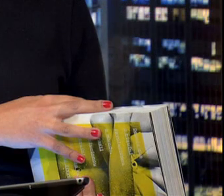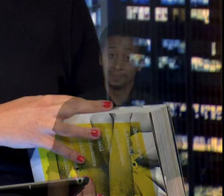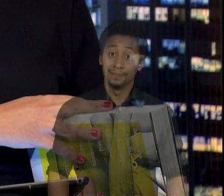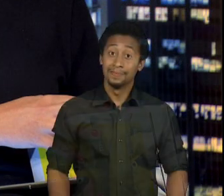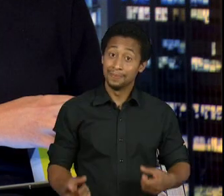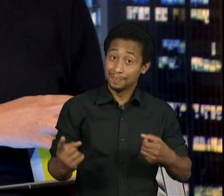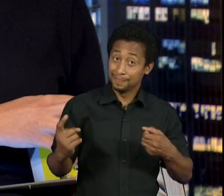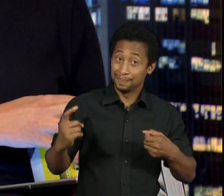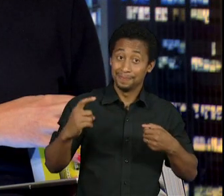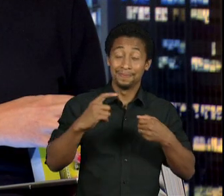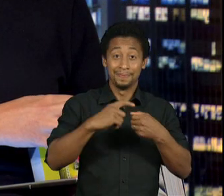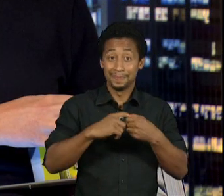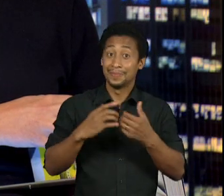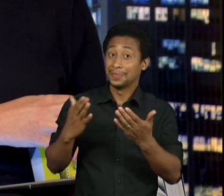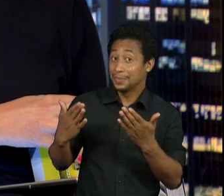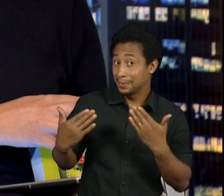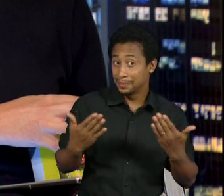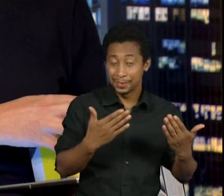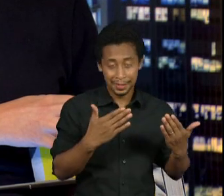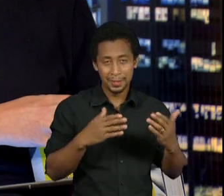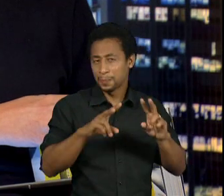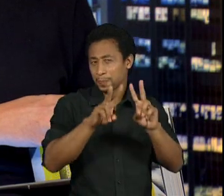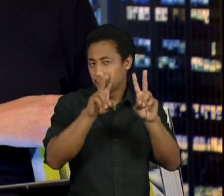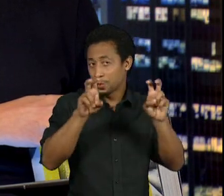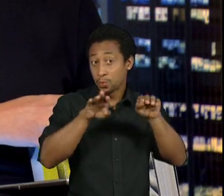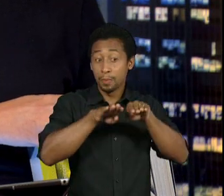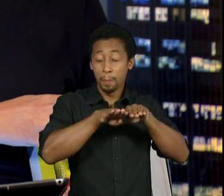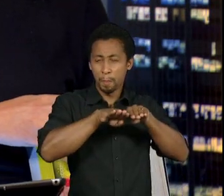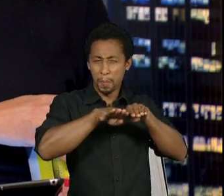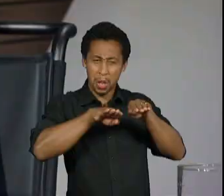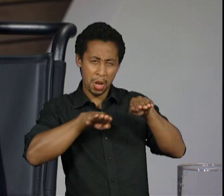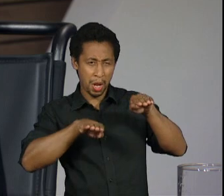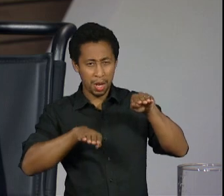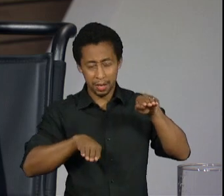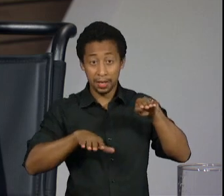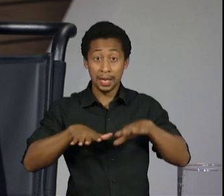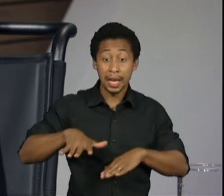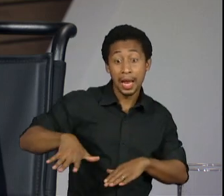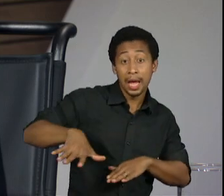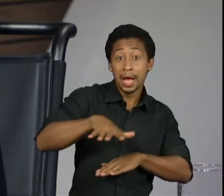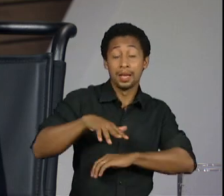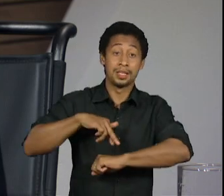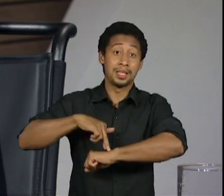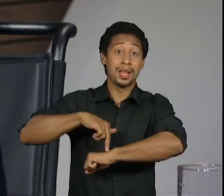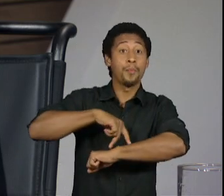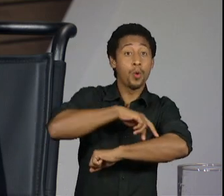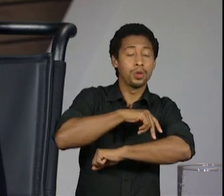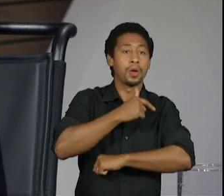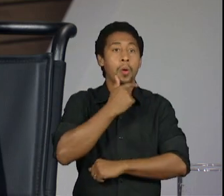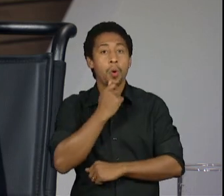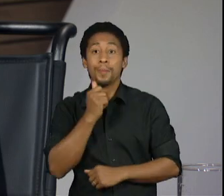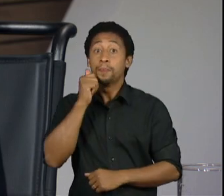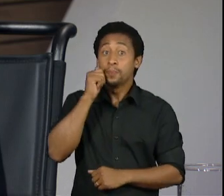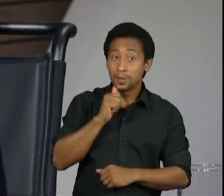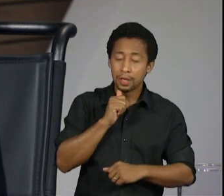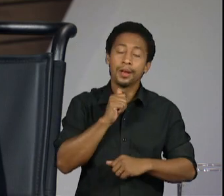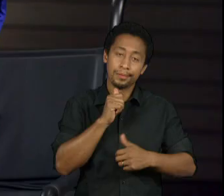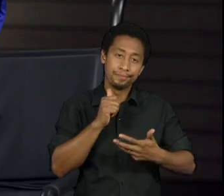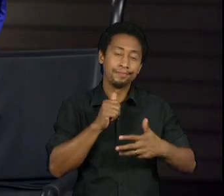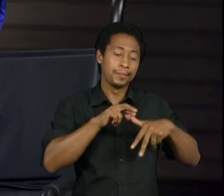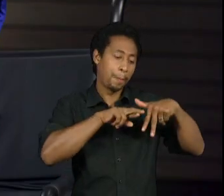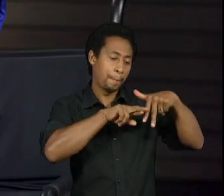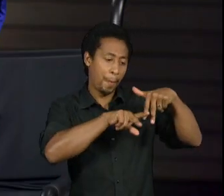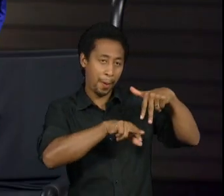Voltamos a conversar sobre a desigualdade de gênero na moda com a advogada Maíra Cota, especializada em gênero, e a